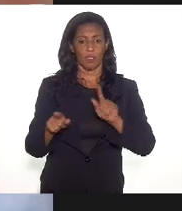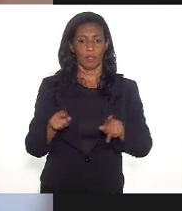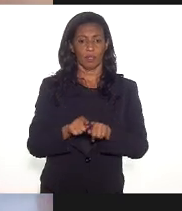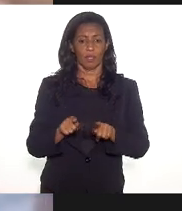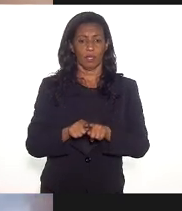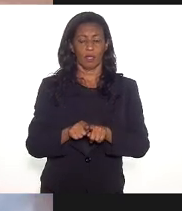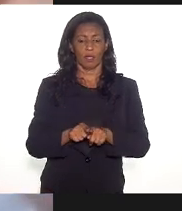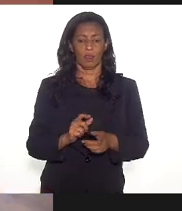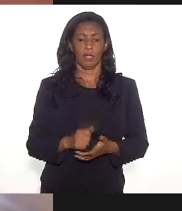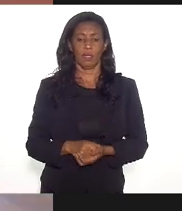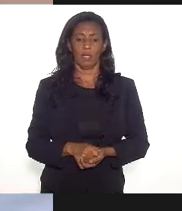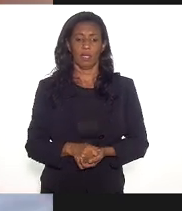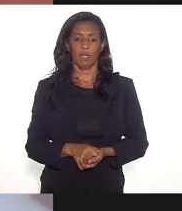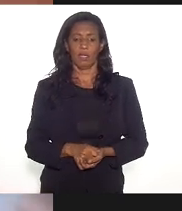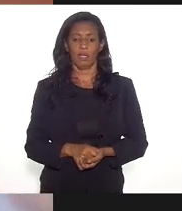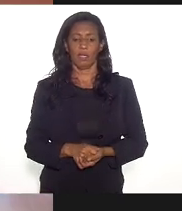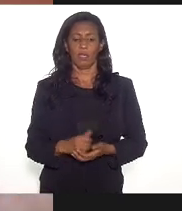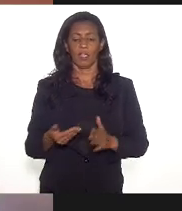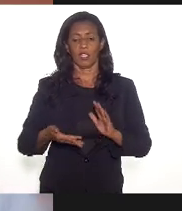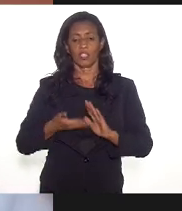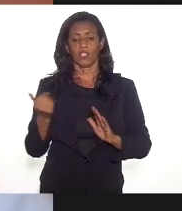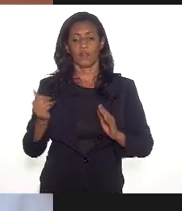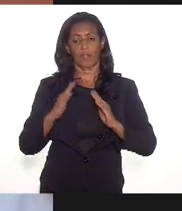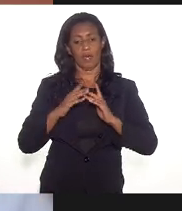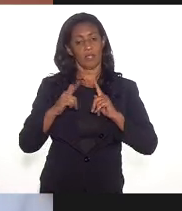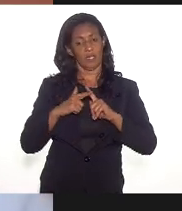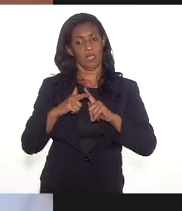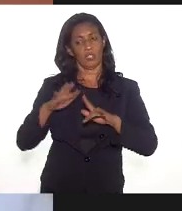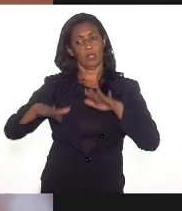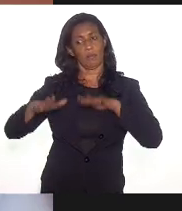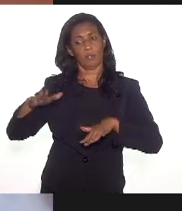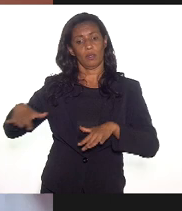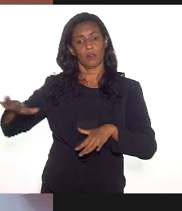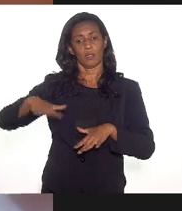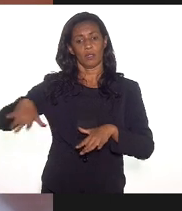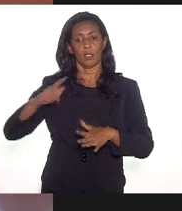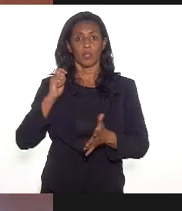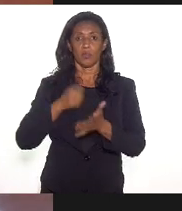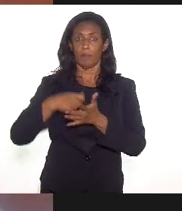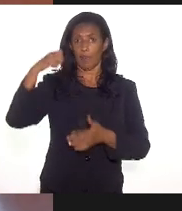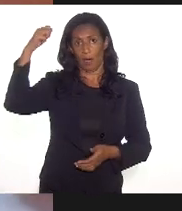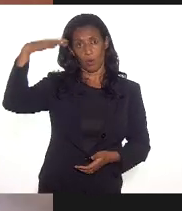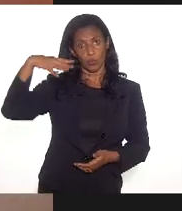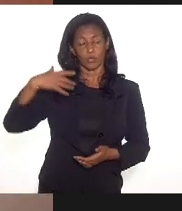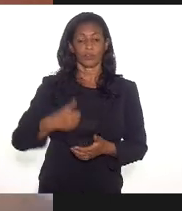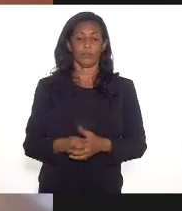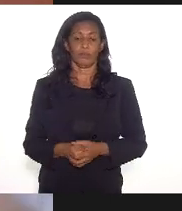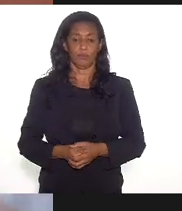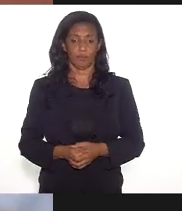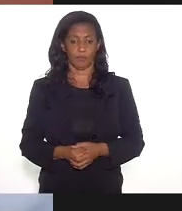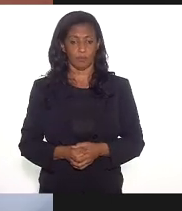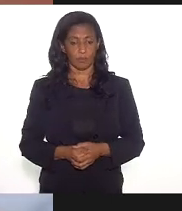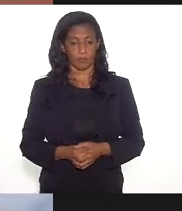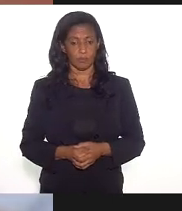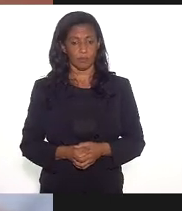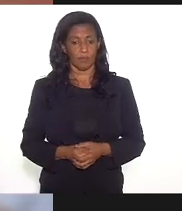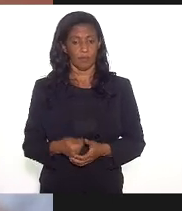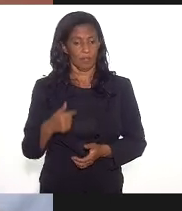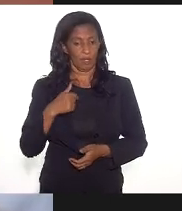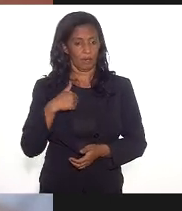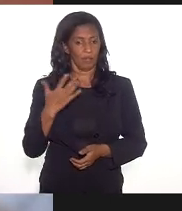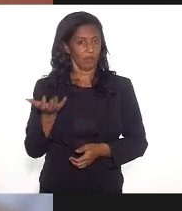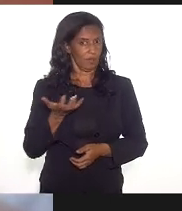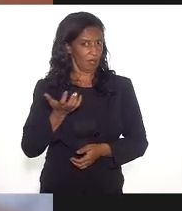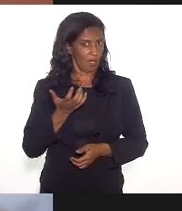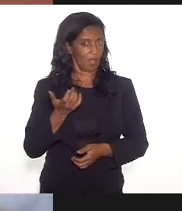que isentava as igrejas que tinham uma determinada área de pagar a luz. Eu quero que a